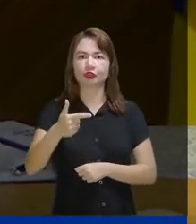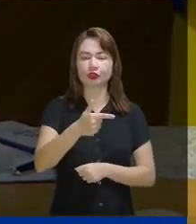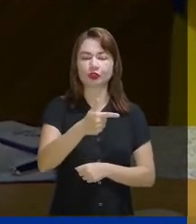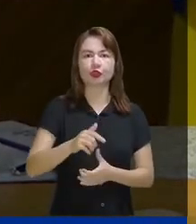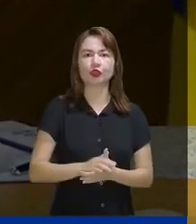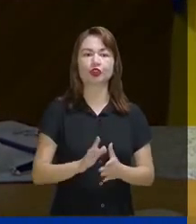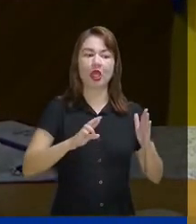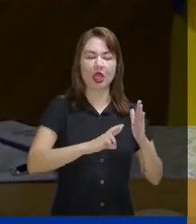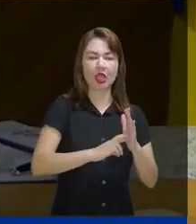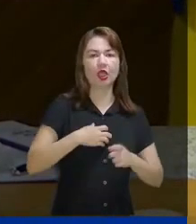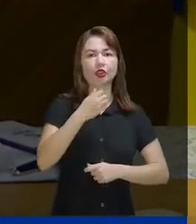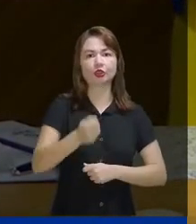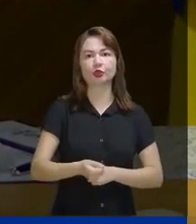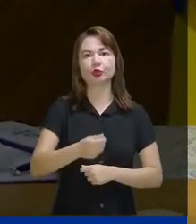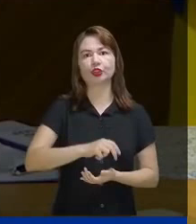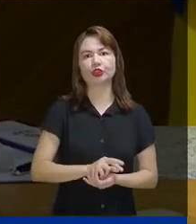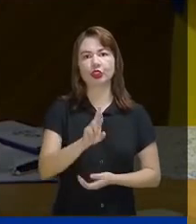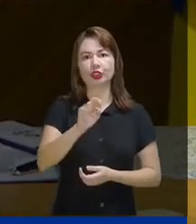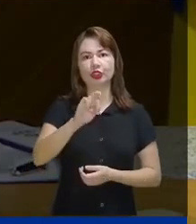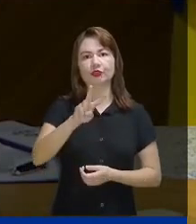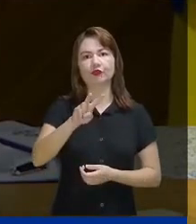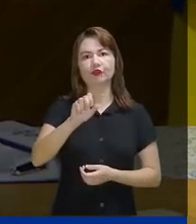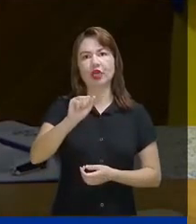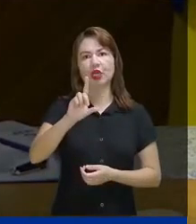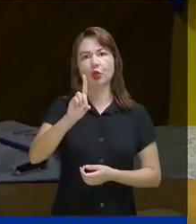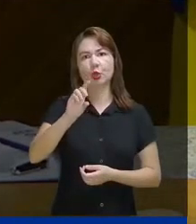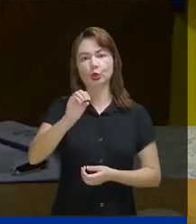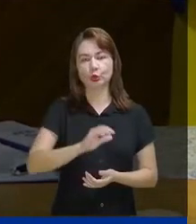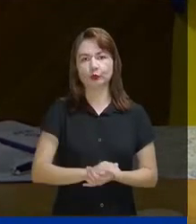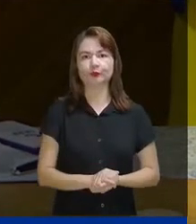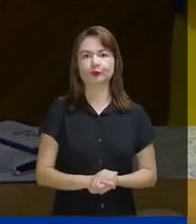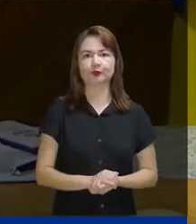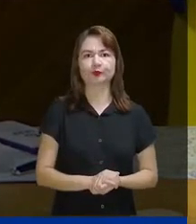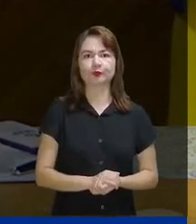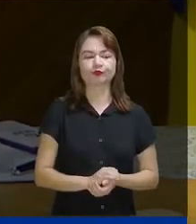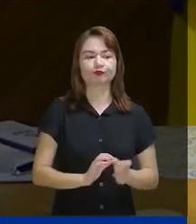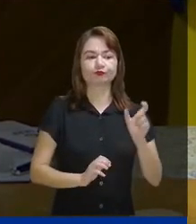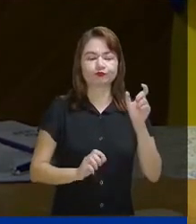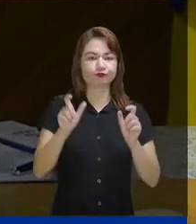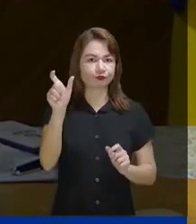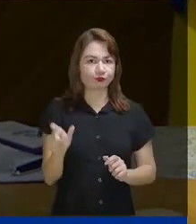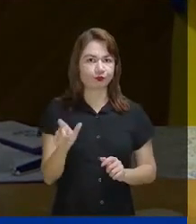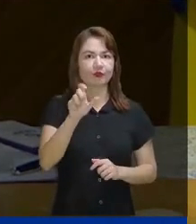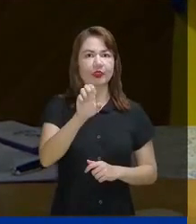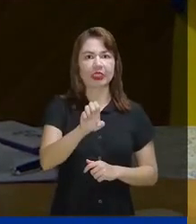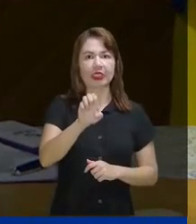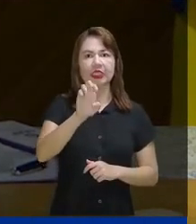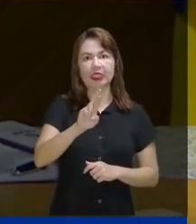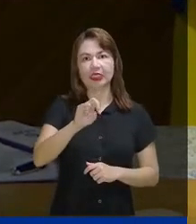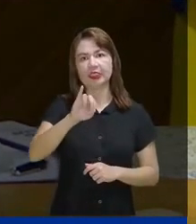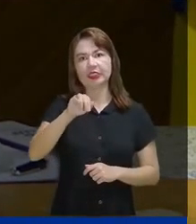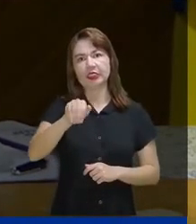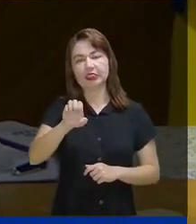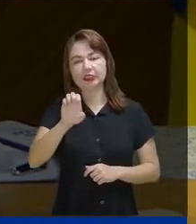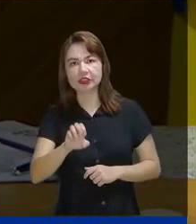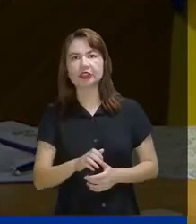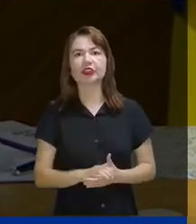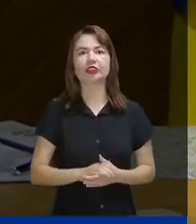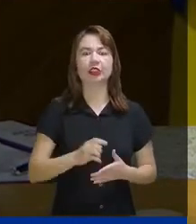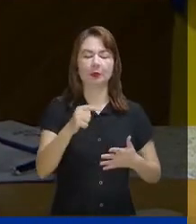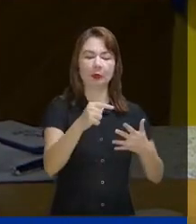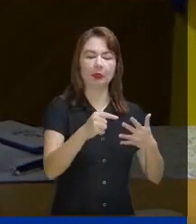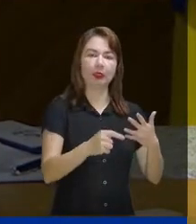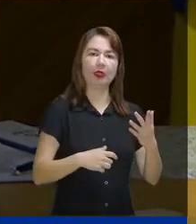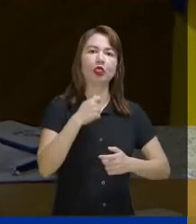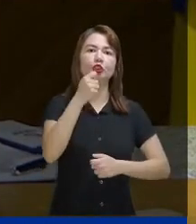juiz Rivaldo Valente. Interessado, Eliane Dias, do Rosário, e atuarão como vogais junto com o relator, juízes Carmo Antônio,